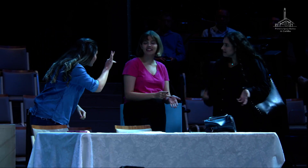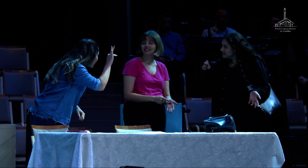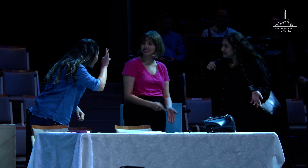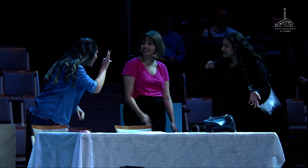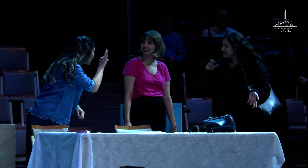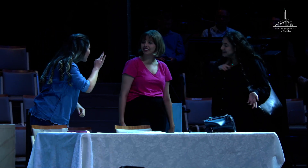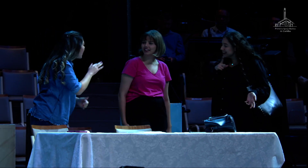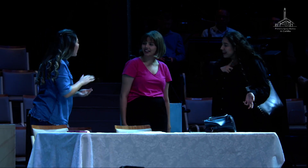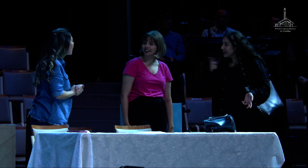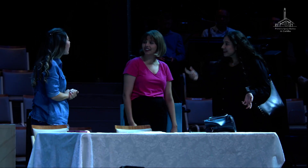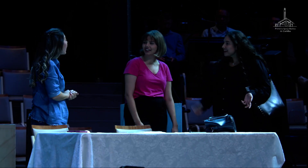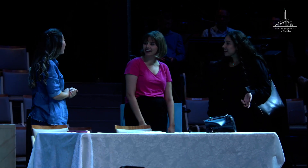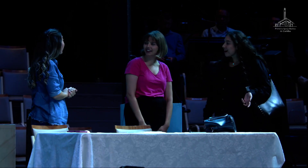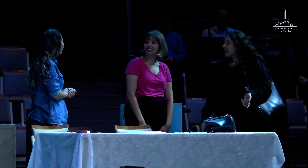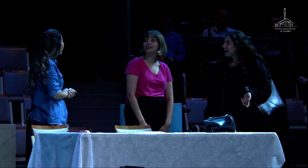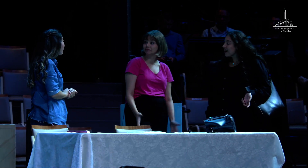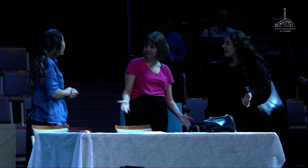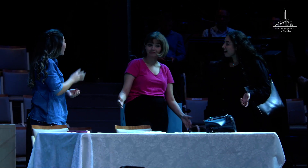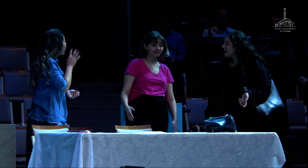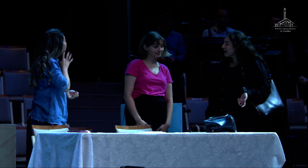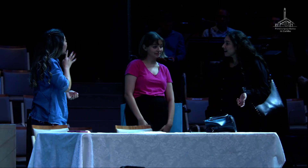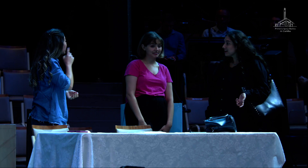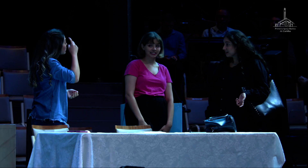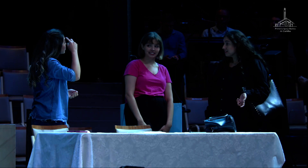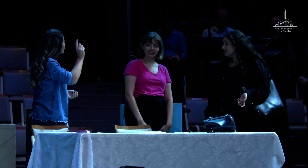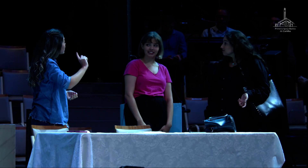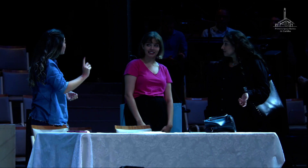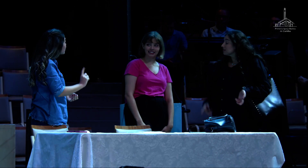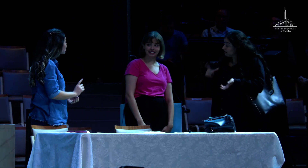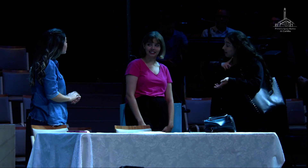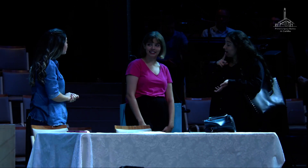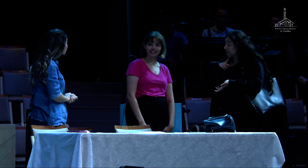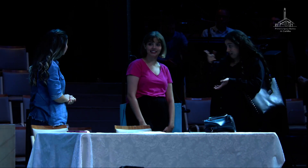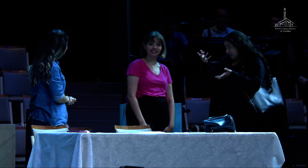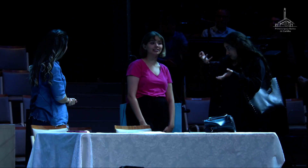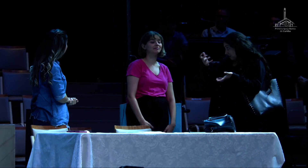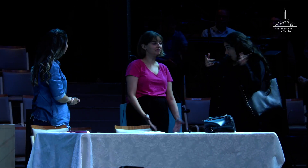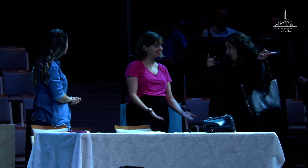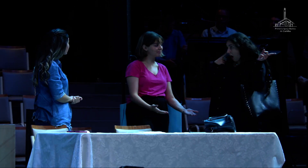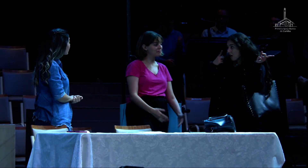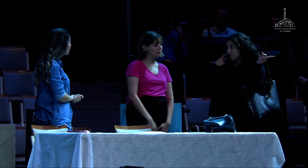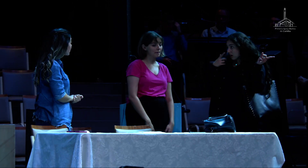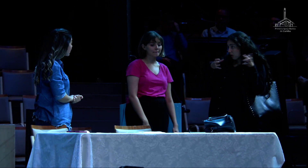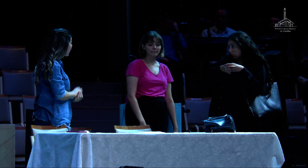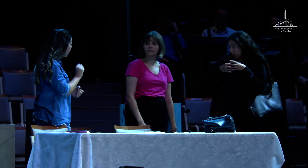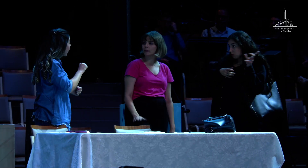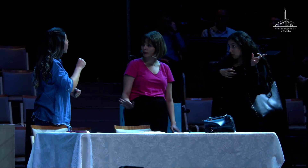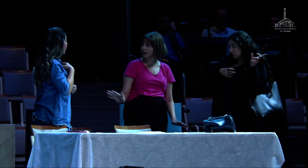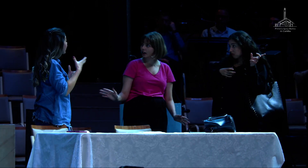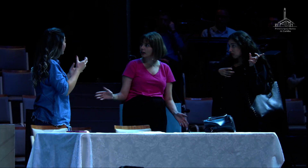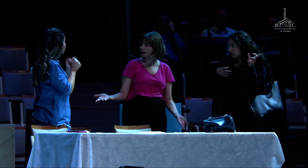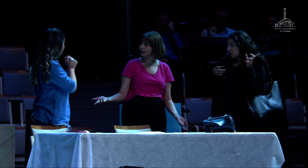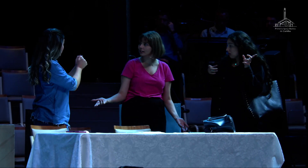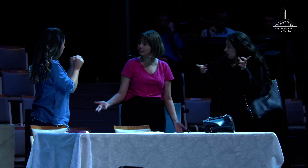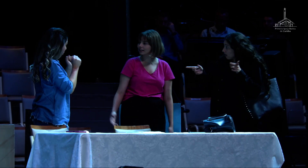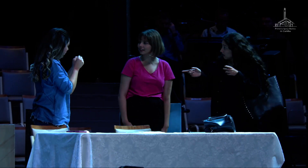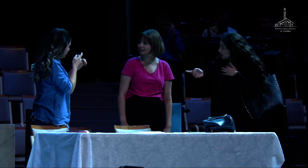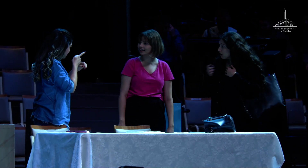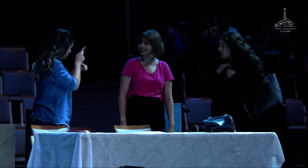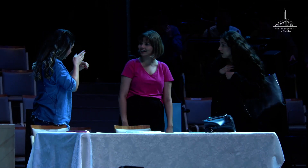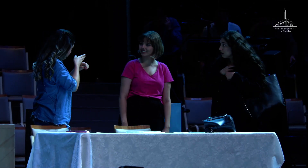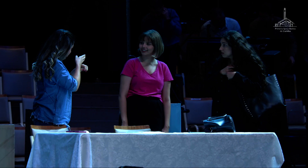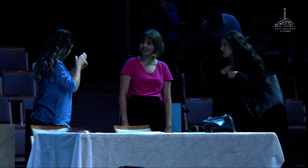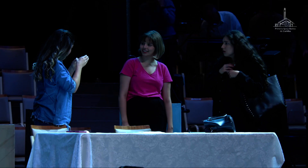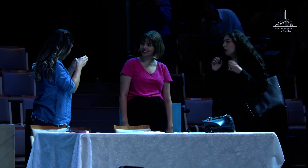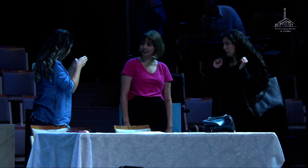encontra. Há mais pessoas surdas na faculdade? Sim, tem sim. Que legal, eu não sabia. Se você quiser, a gente está indo lá se encontrar. Eu